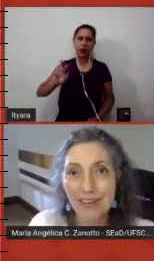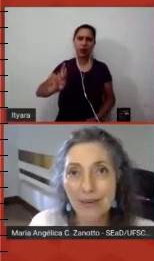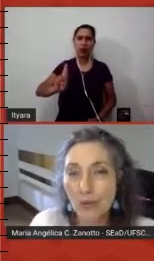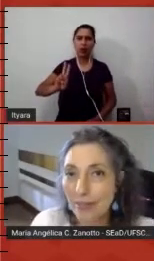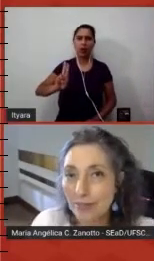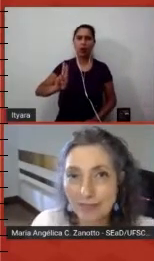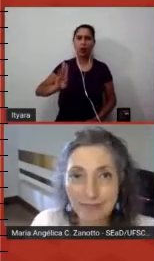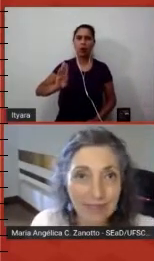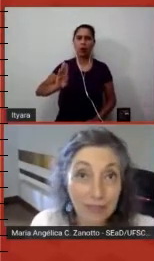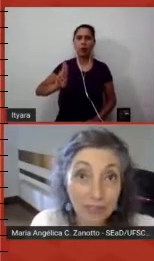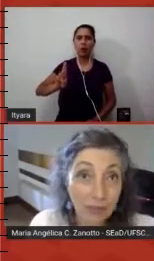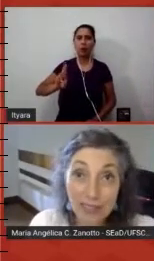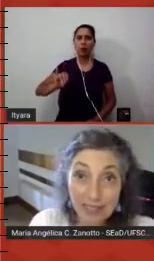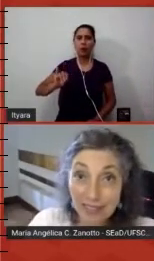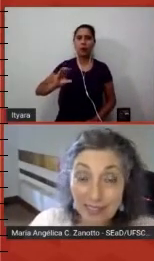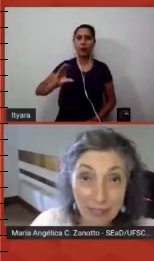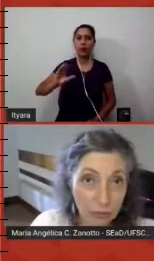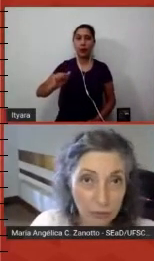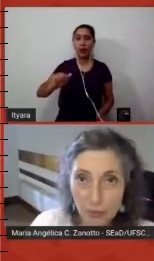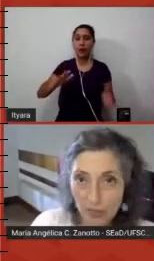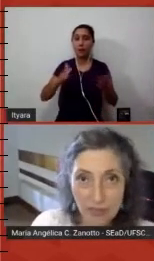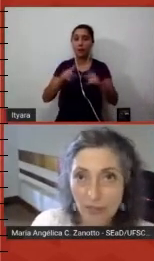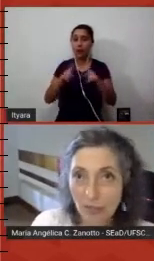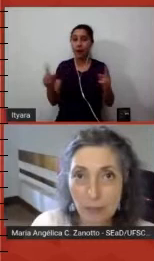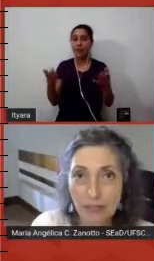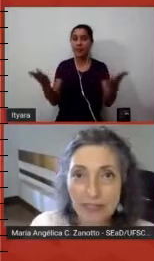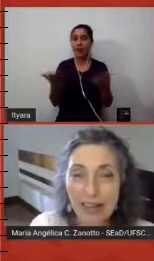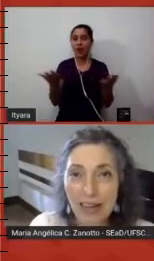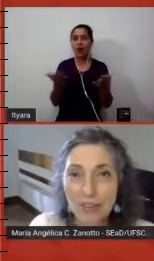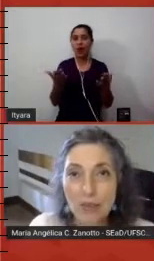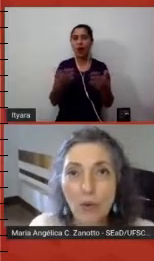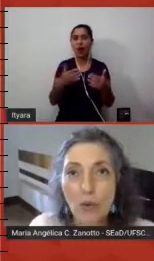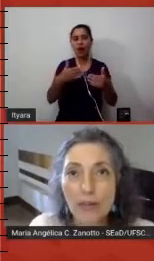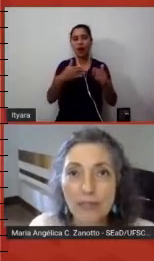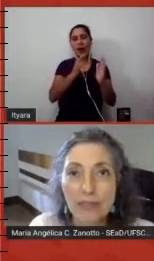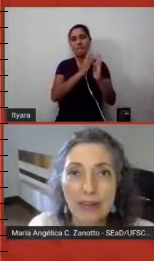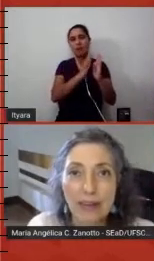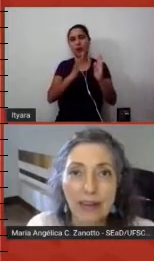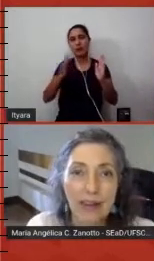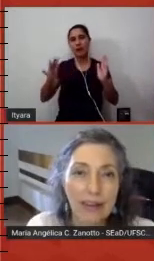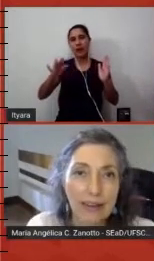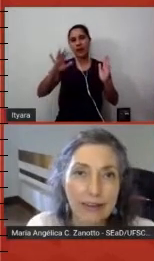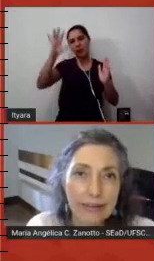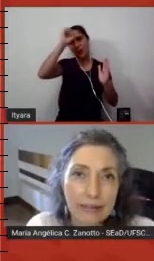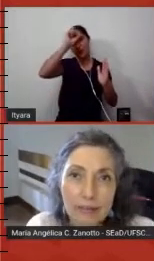mas com a virtualização dos processos de aprendizagem, com